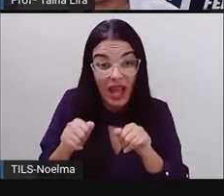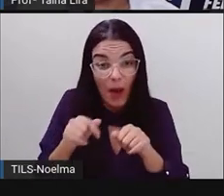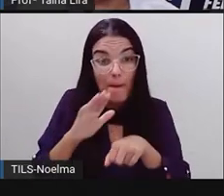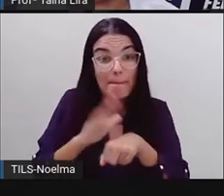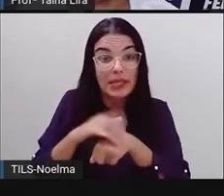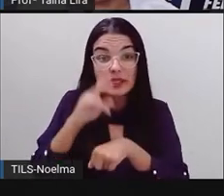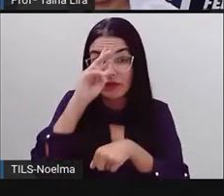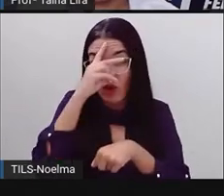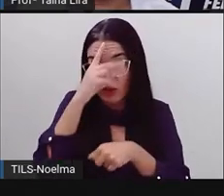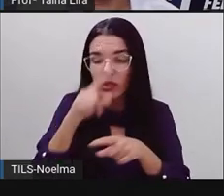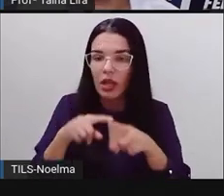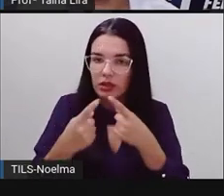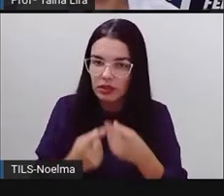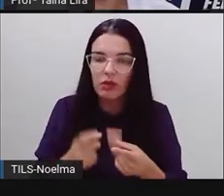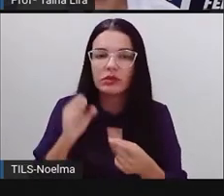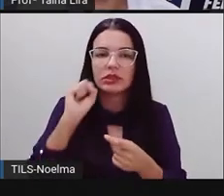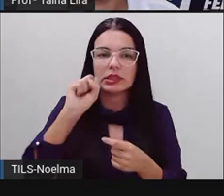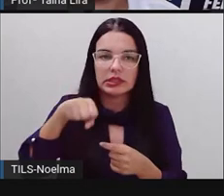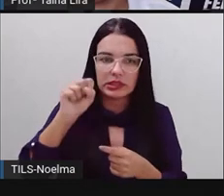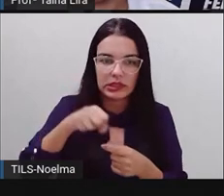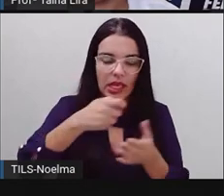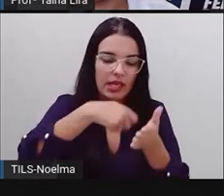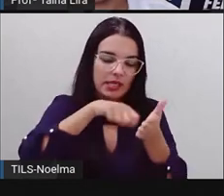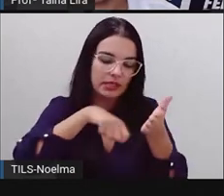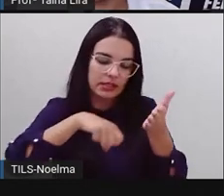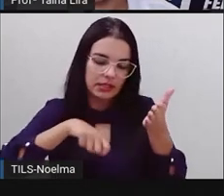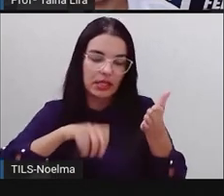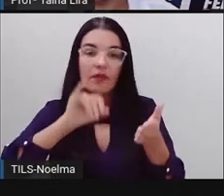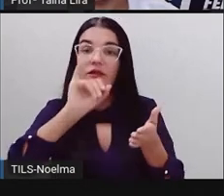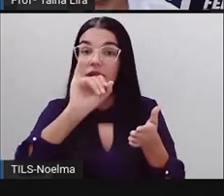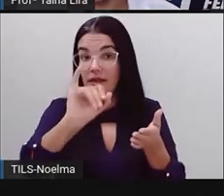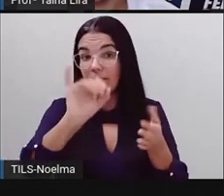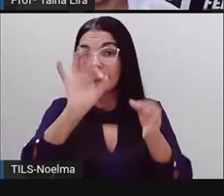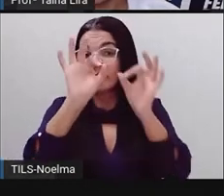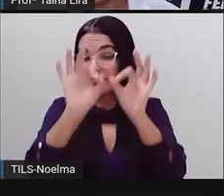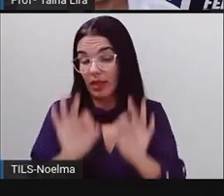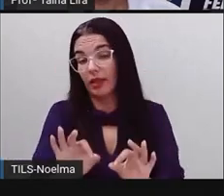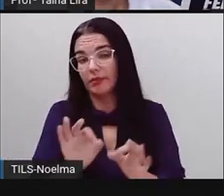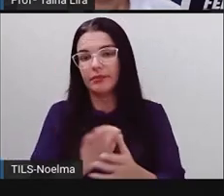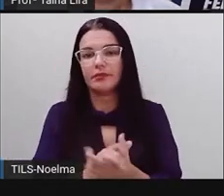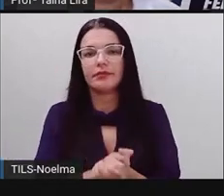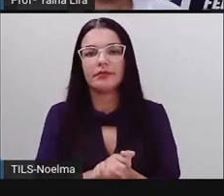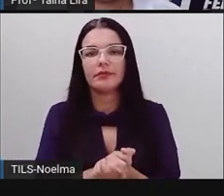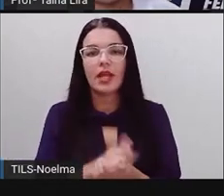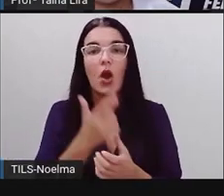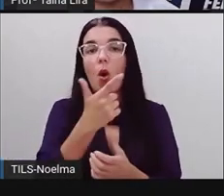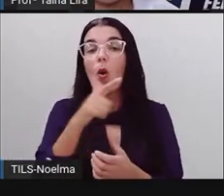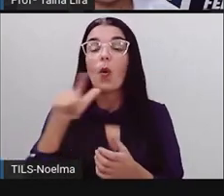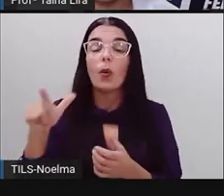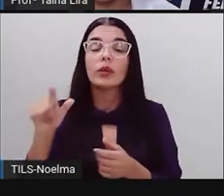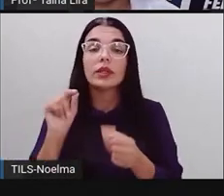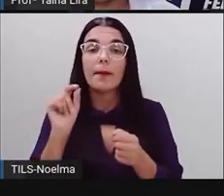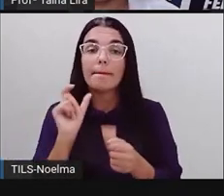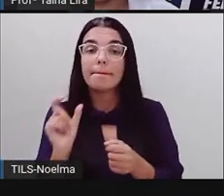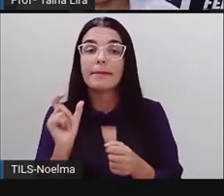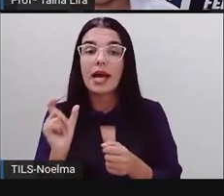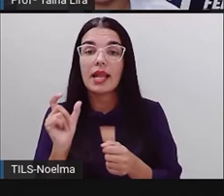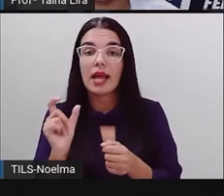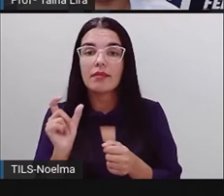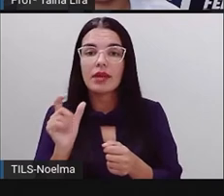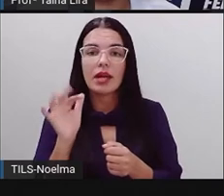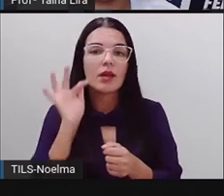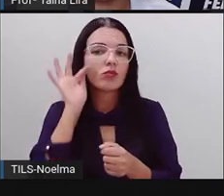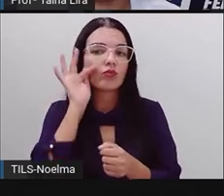sílaba mais forte da palavra eu escrevi com a vogal I Tá bom outra palavra aqui ó é uma